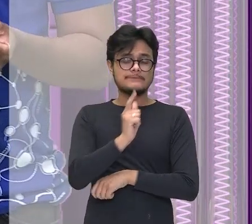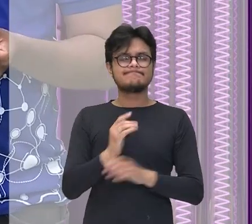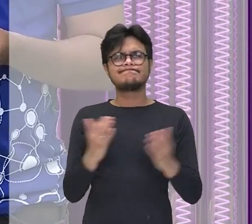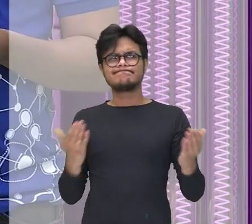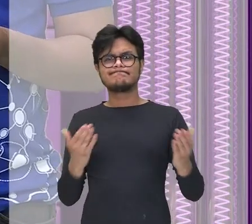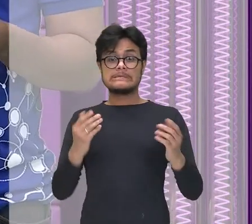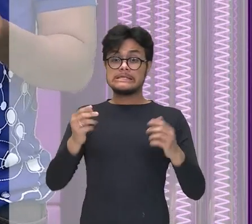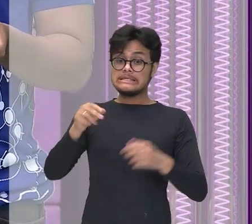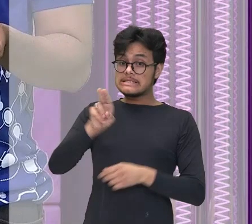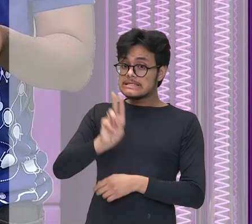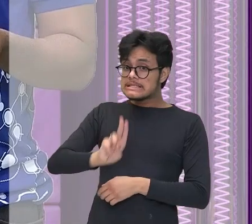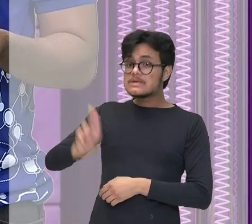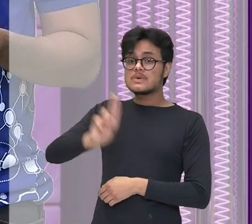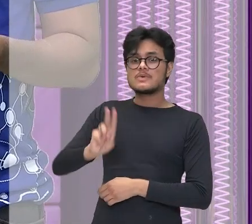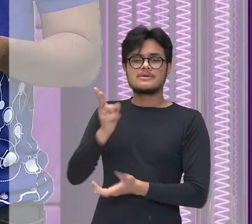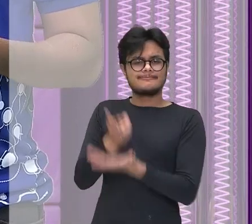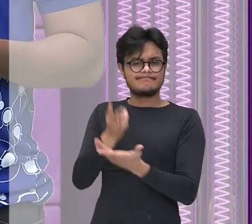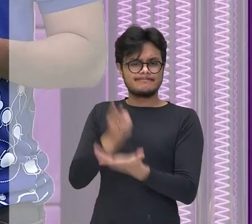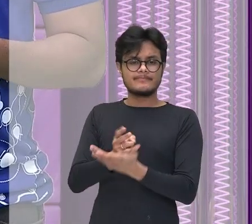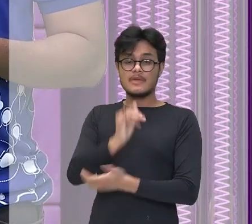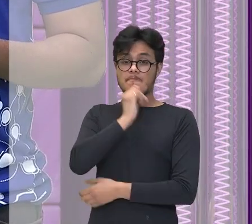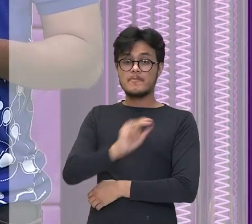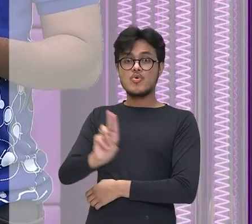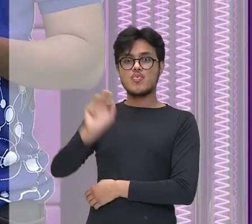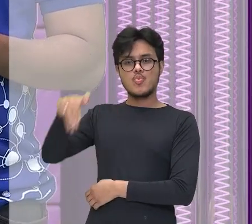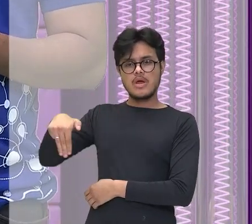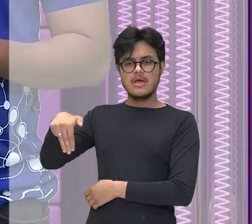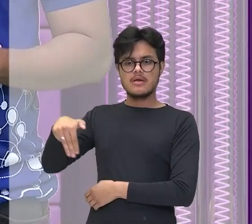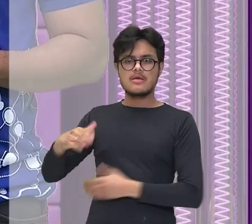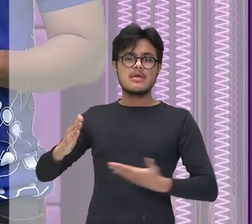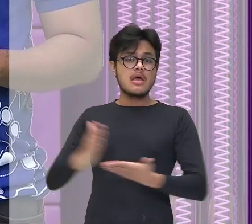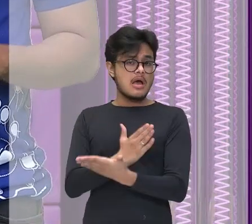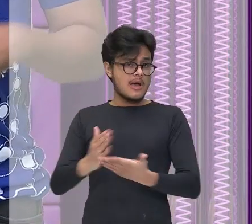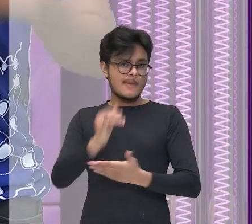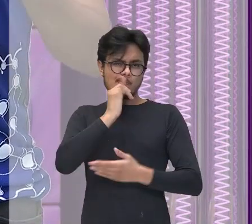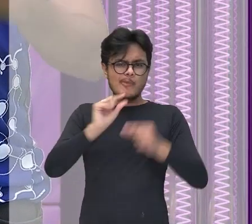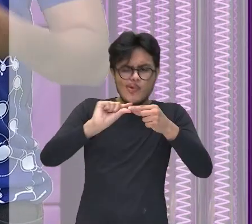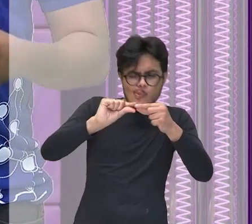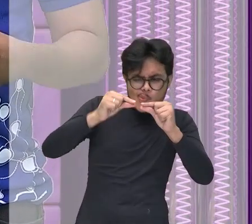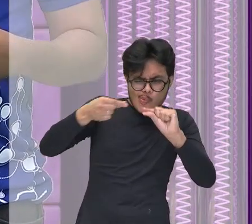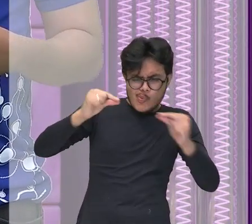ele é utilizado para medir também, por exemplo, a espessura do fio de cabelo,